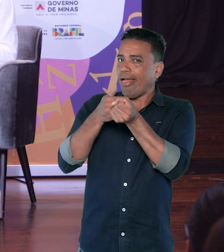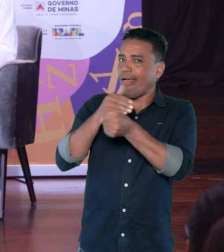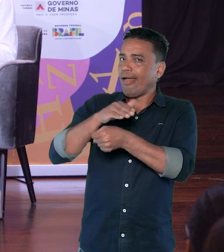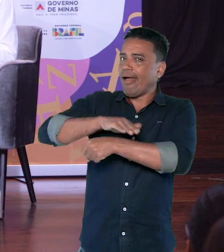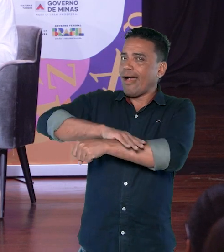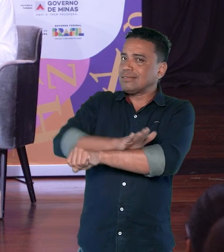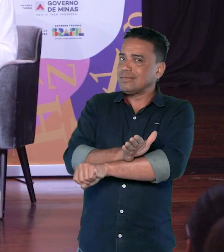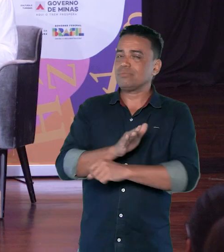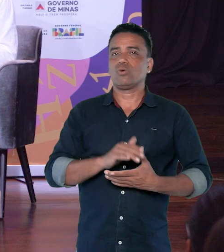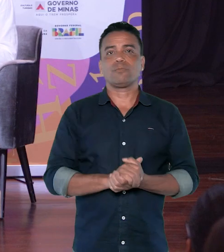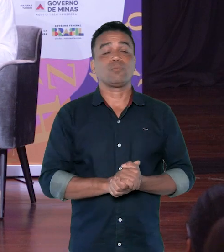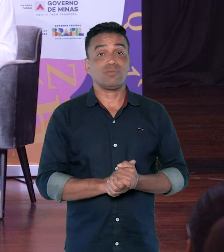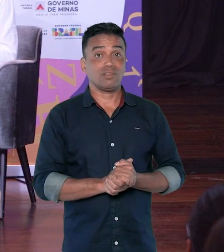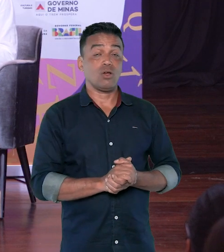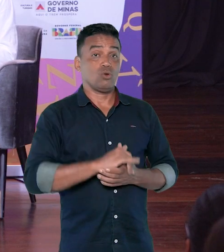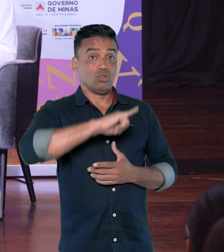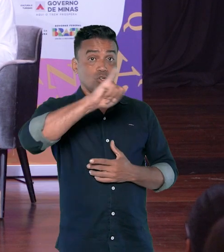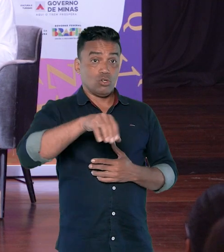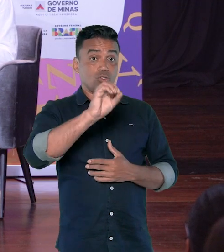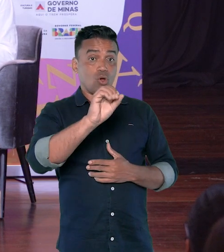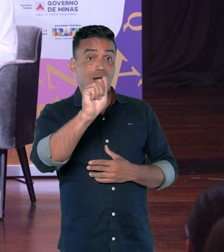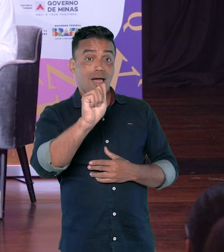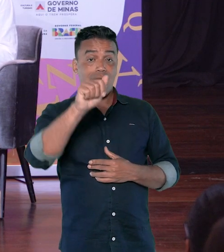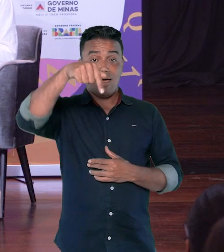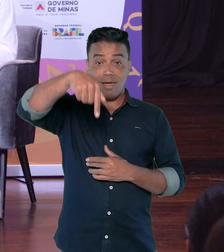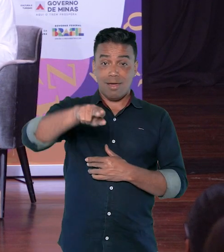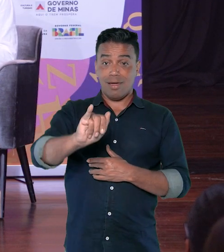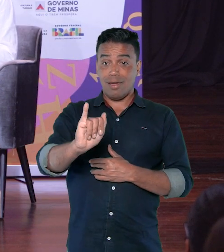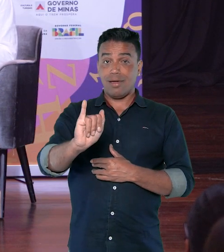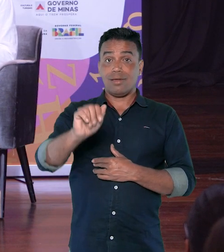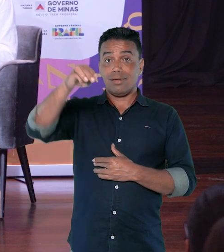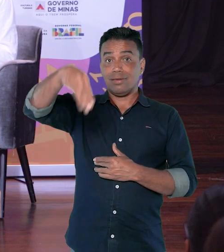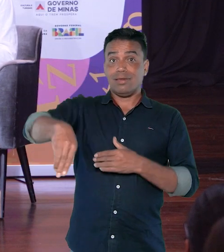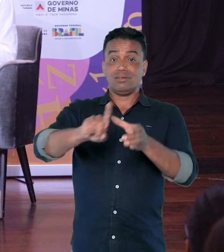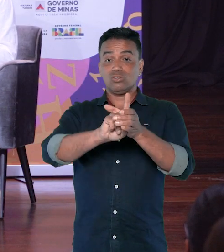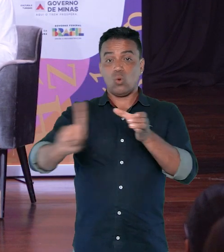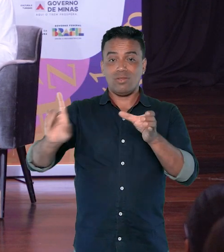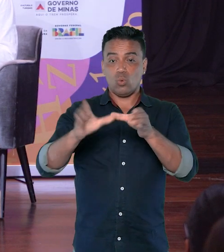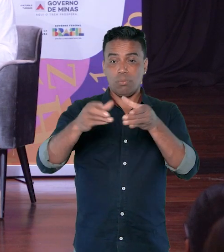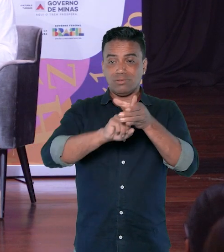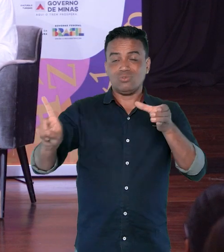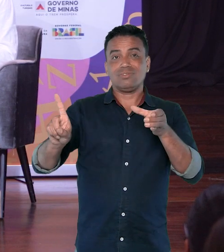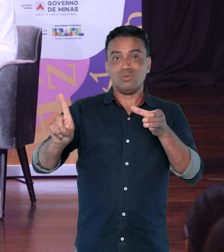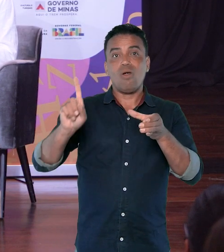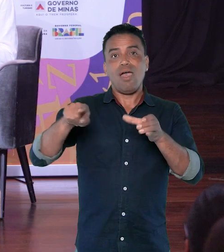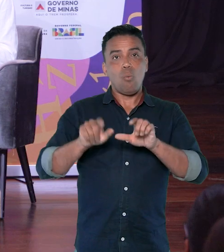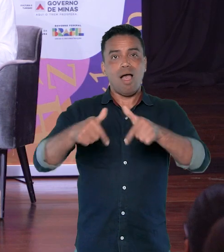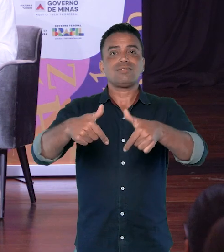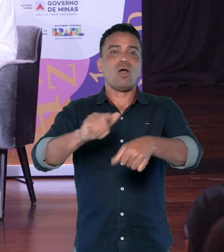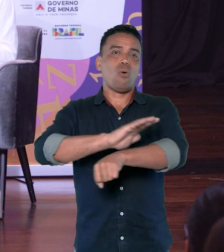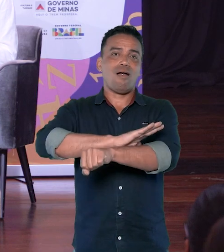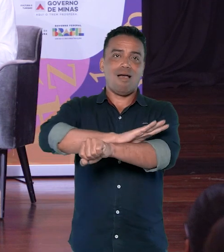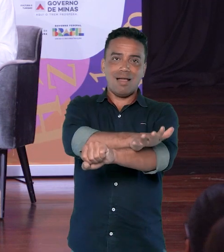provar que o fato do Joaquim não conseguir fazer trabalhos em grupos é também uma postura racista?